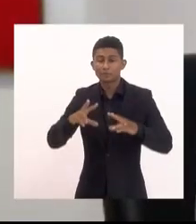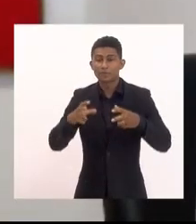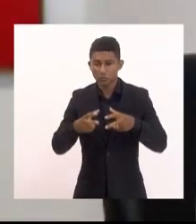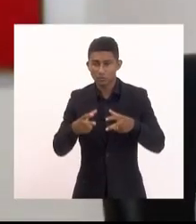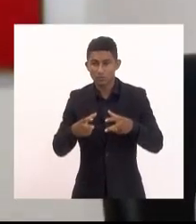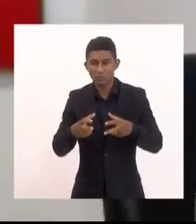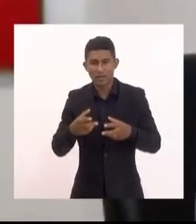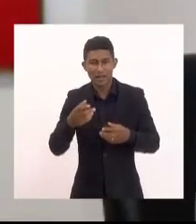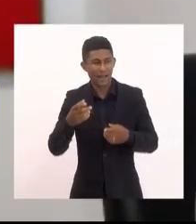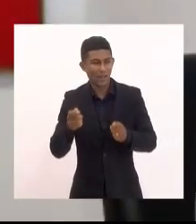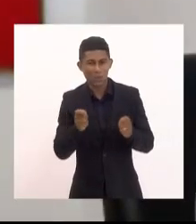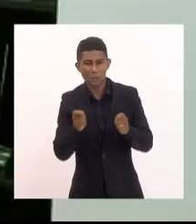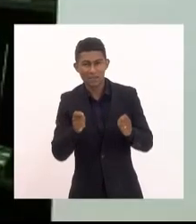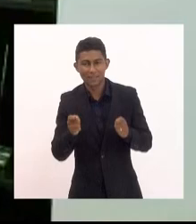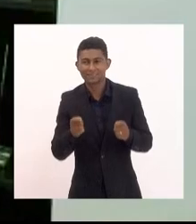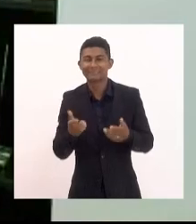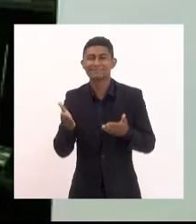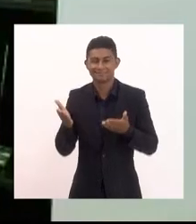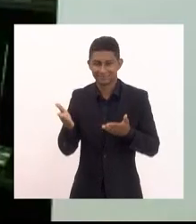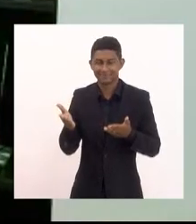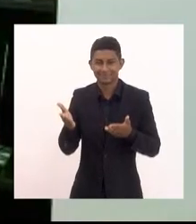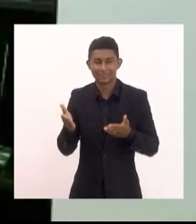Valdeir Carneiro.